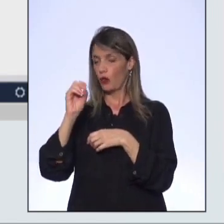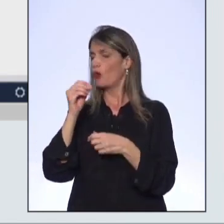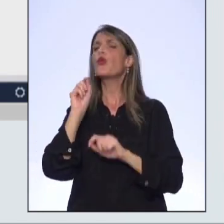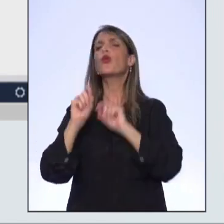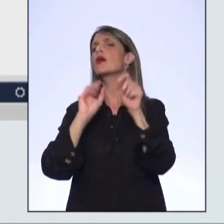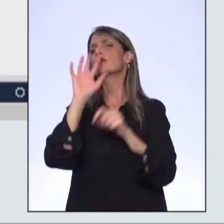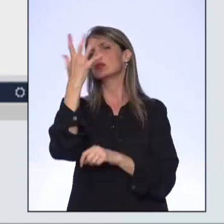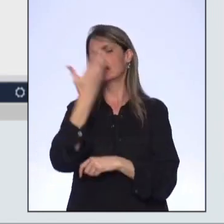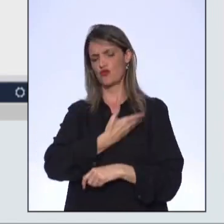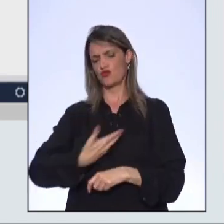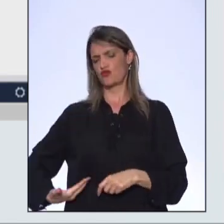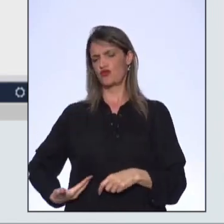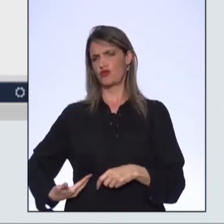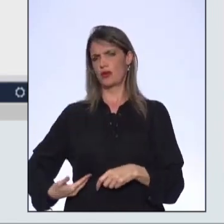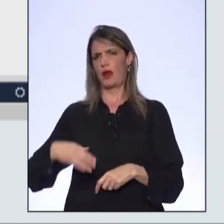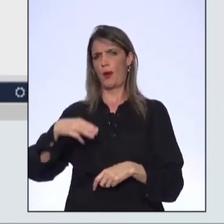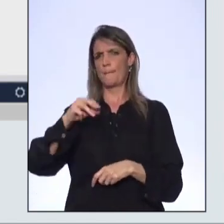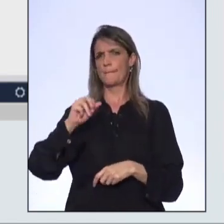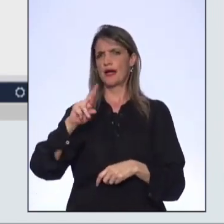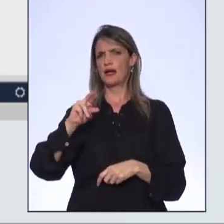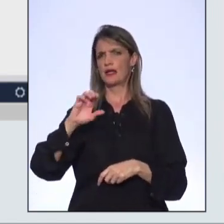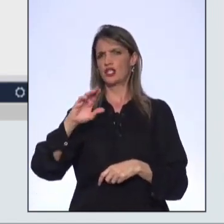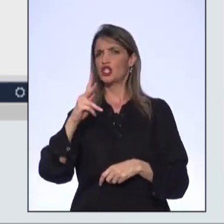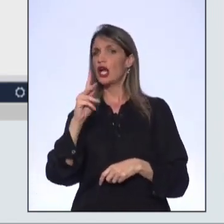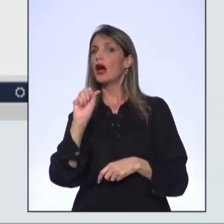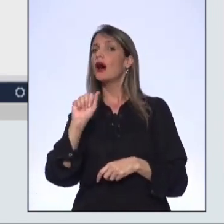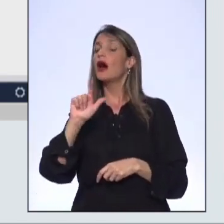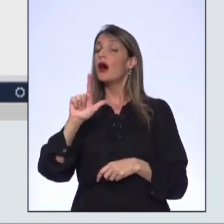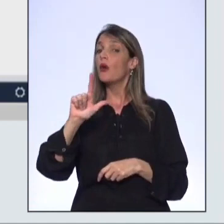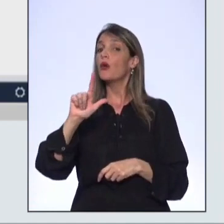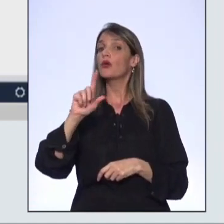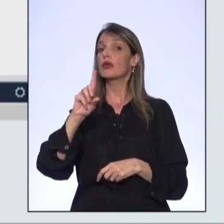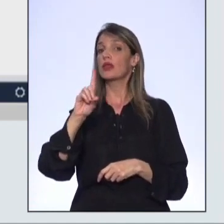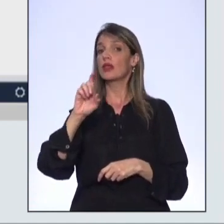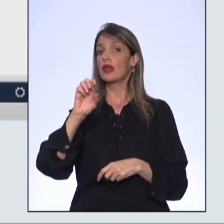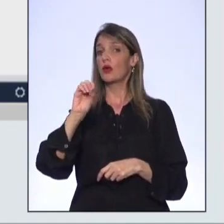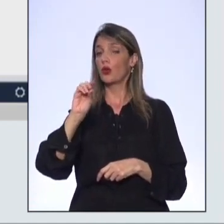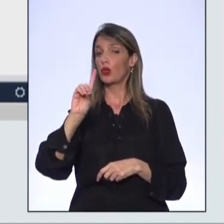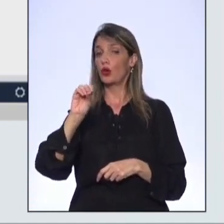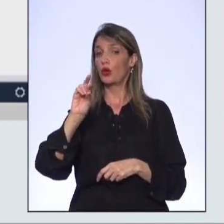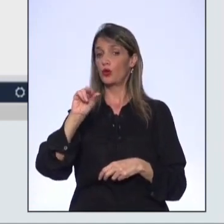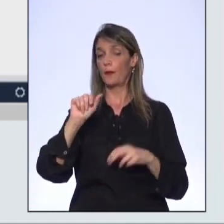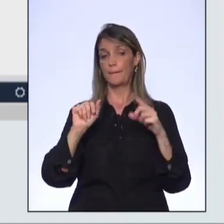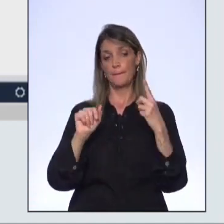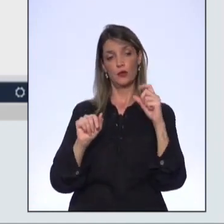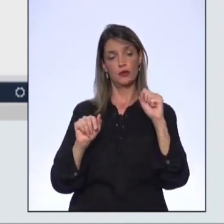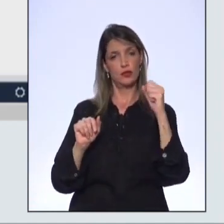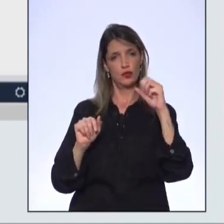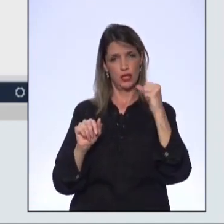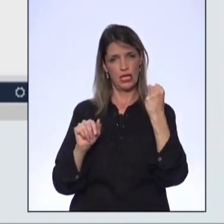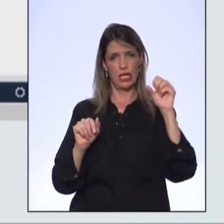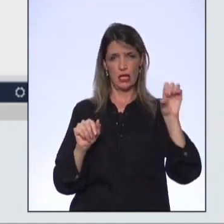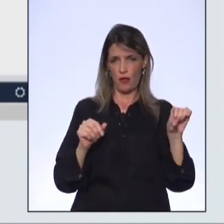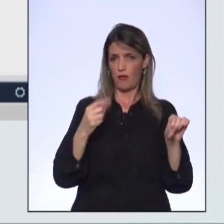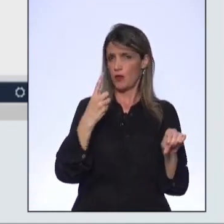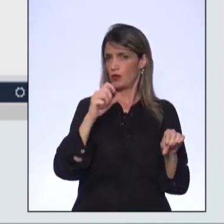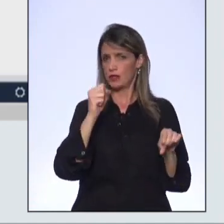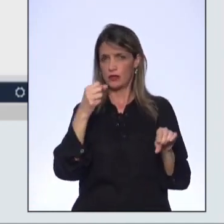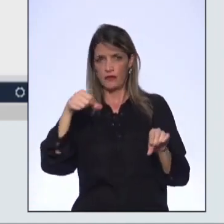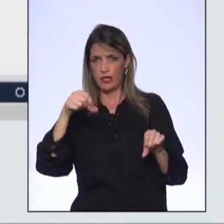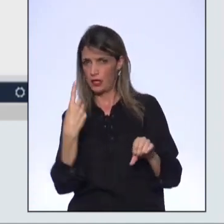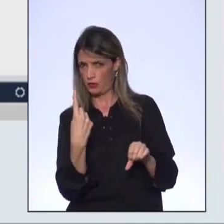durante o governo do Marechal Deodoro da Fonseca, ocorrido entre 1889 e